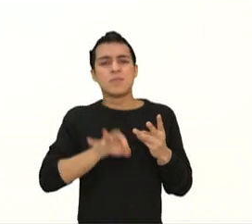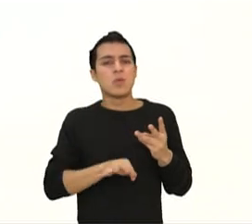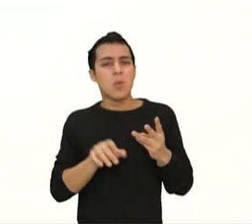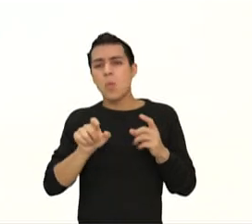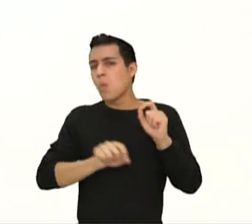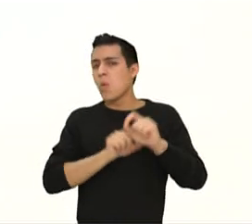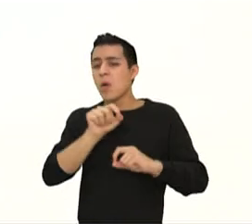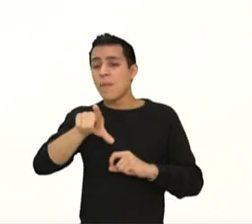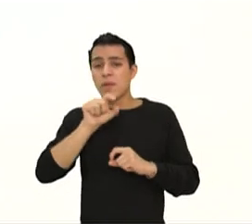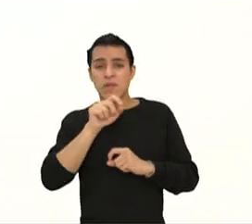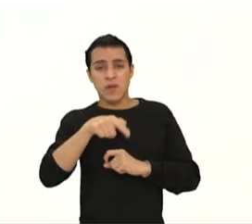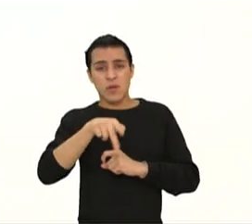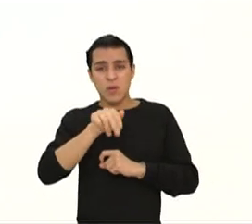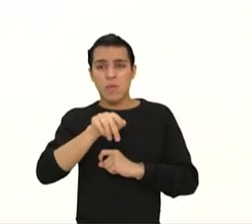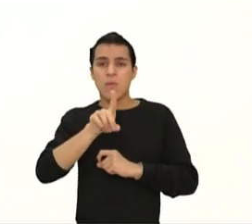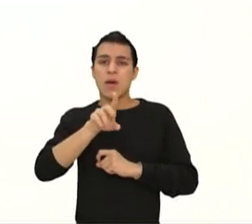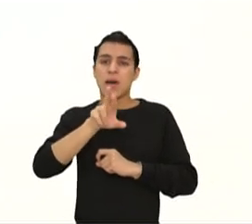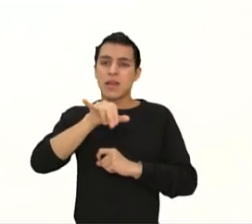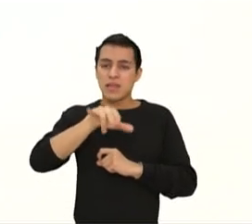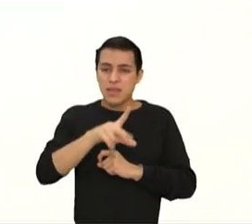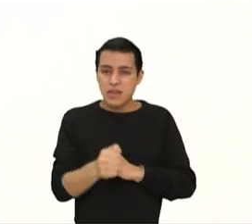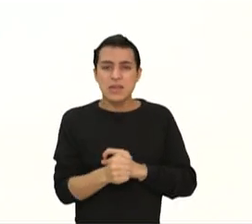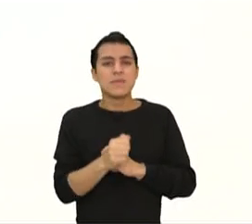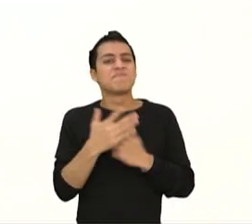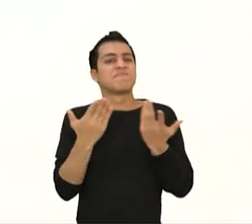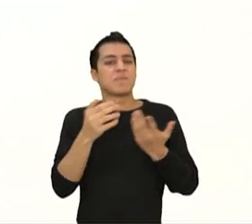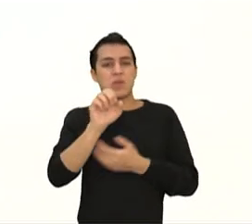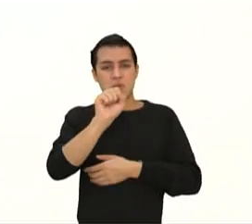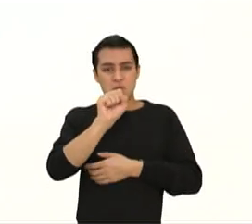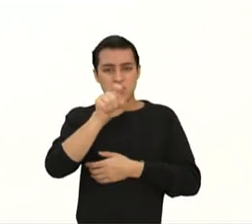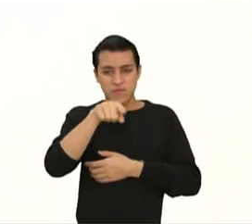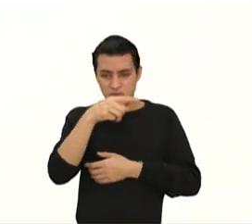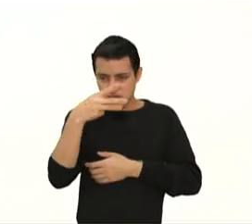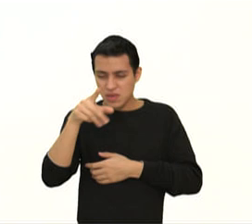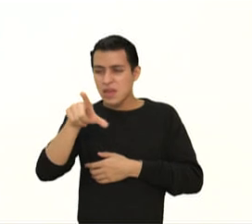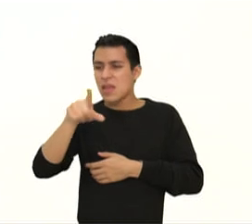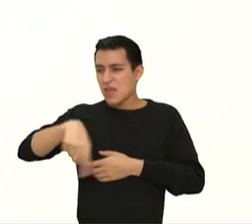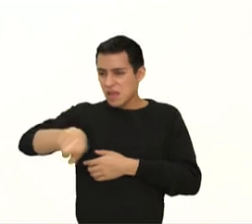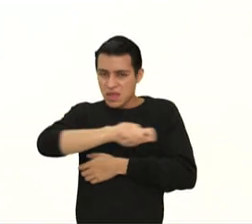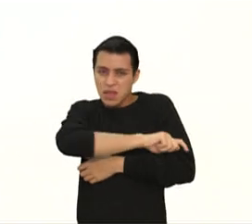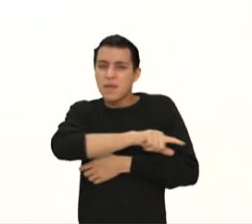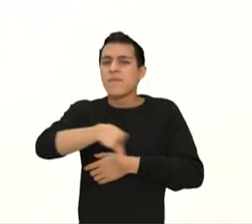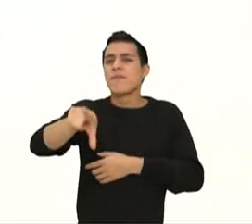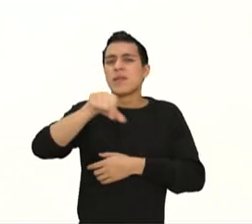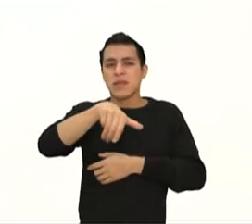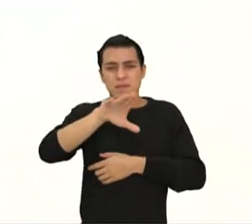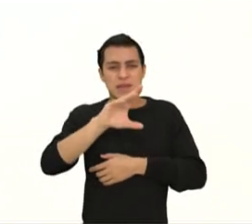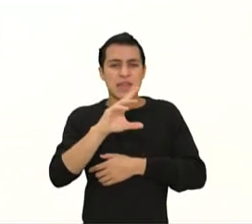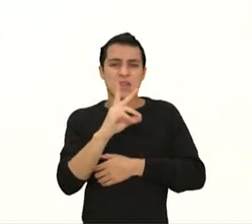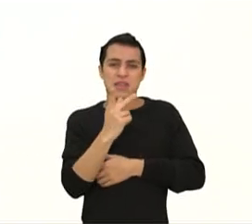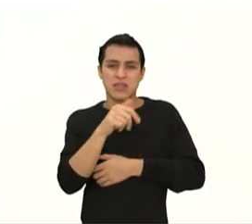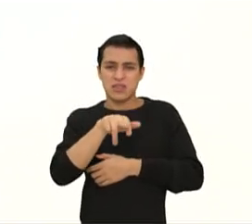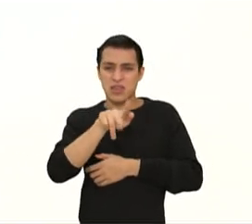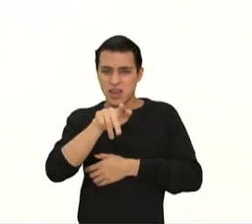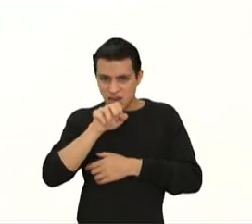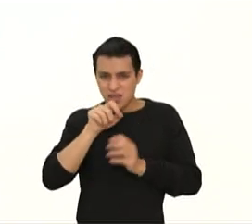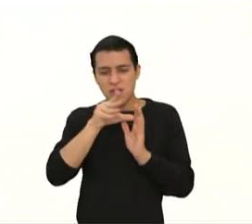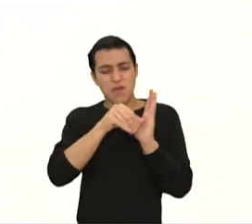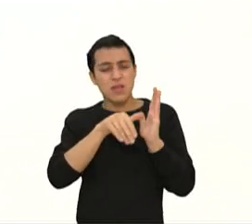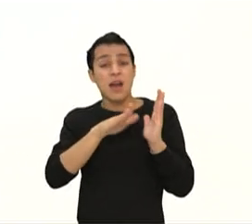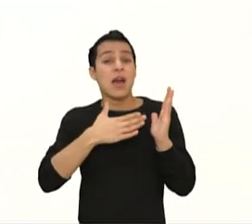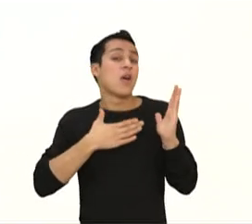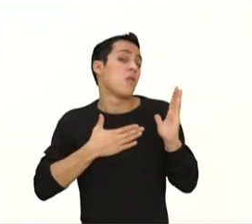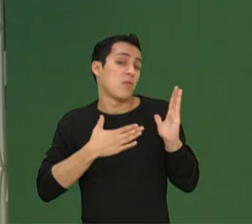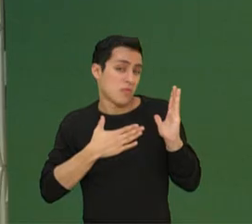preferiu quadrinha. E 8,3% dos meus alunos preferiu a charge como conteúdo que